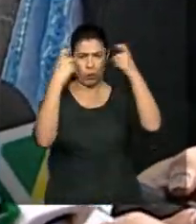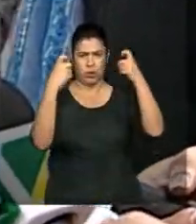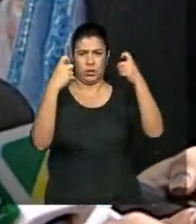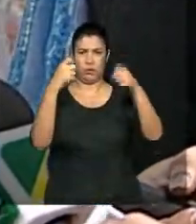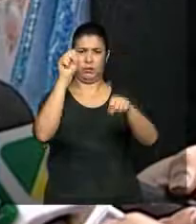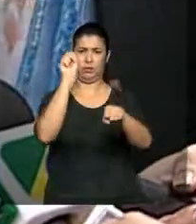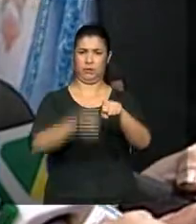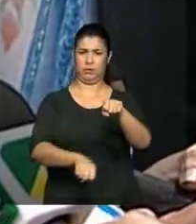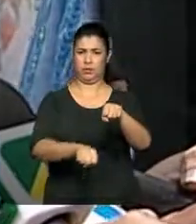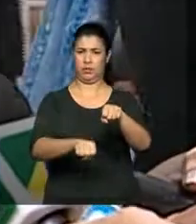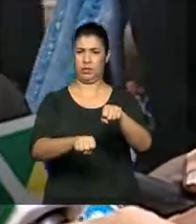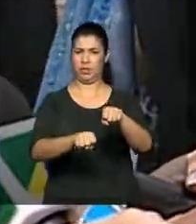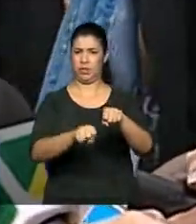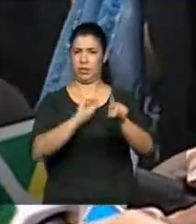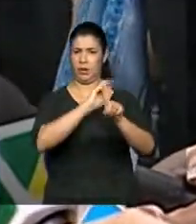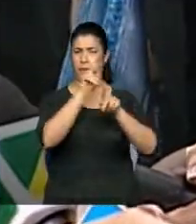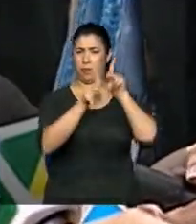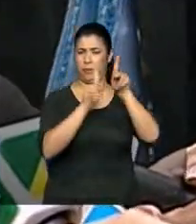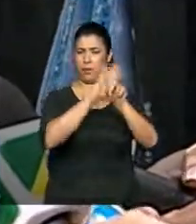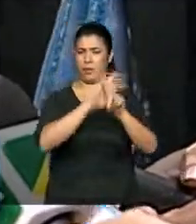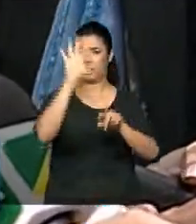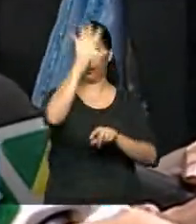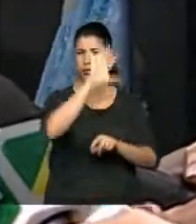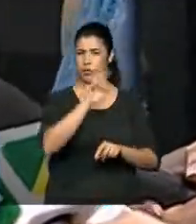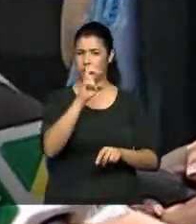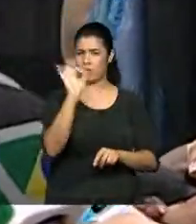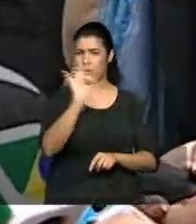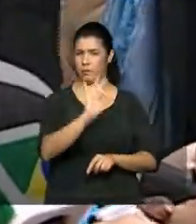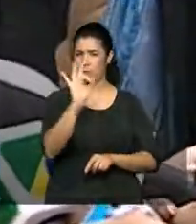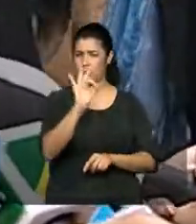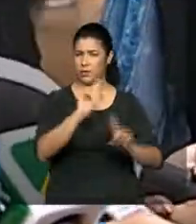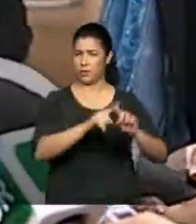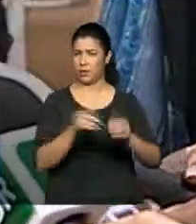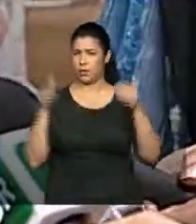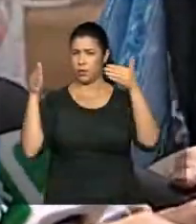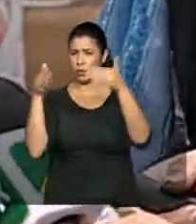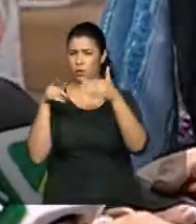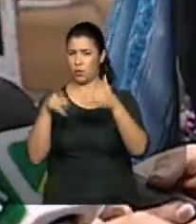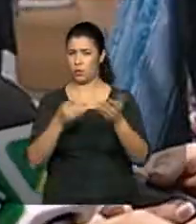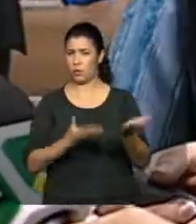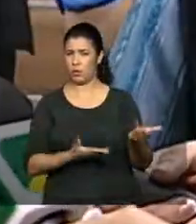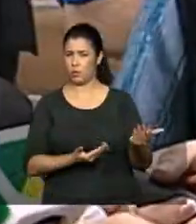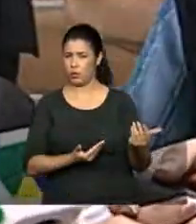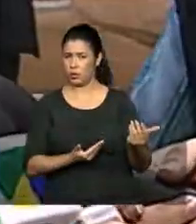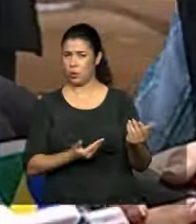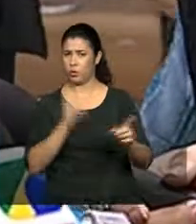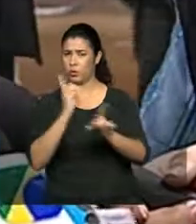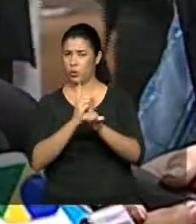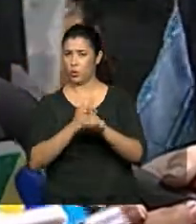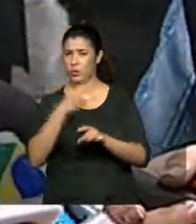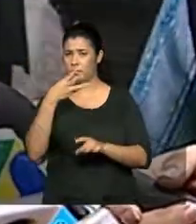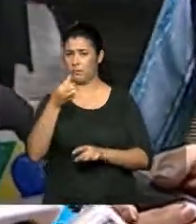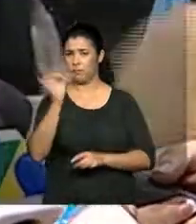população em geral não chega a 5%, neste segmento é... Essa semana teve uma reunião no STM,